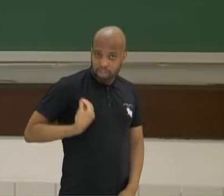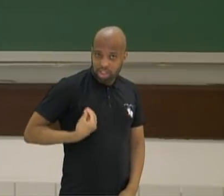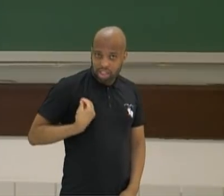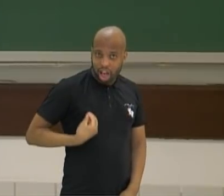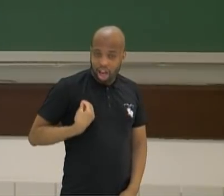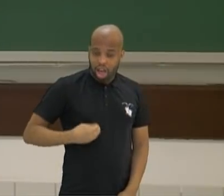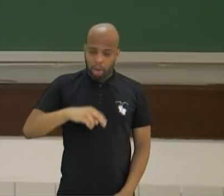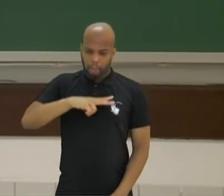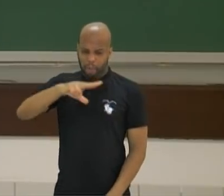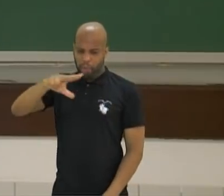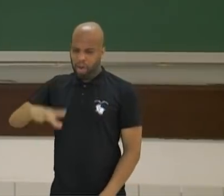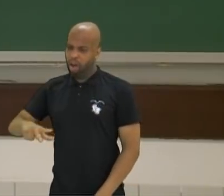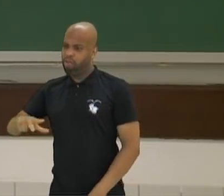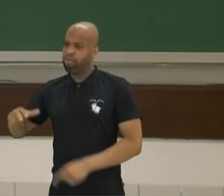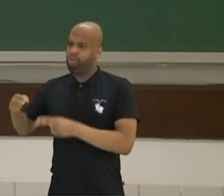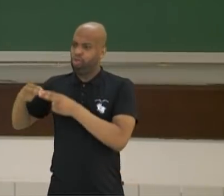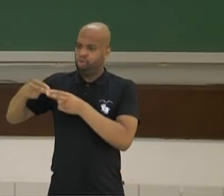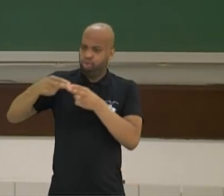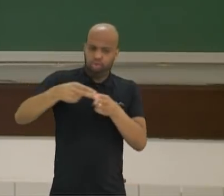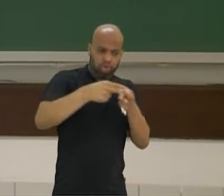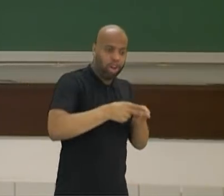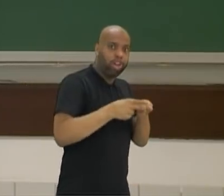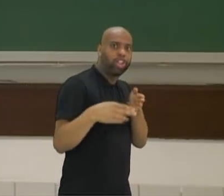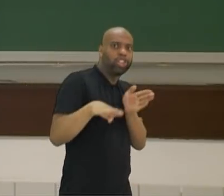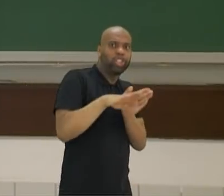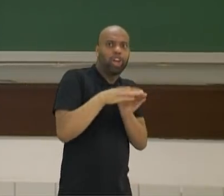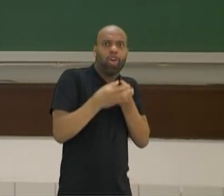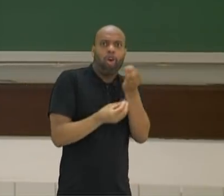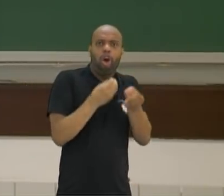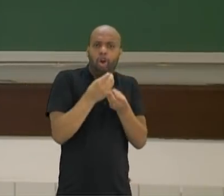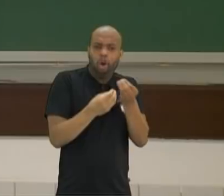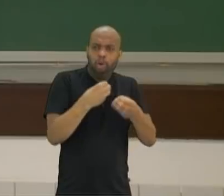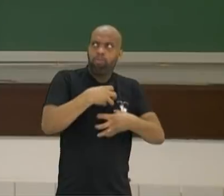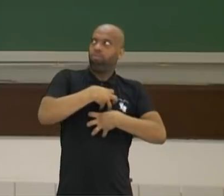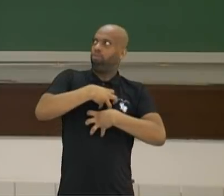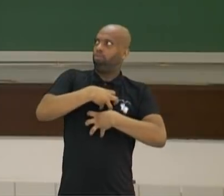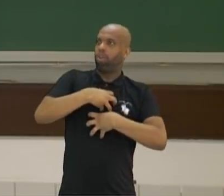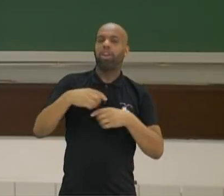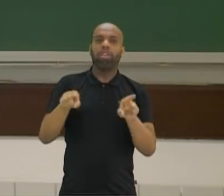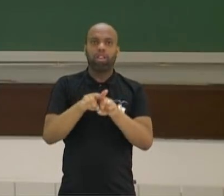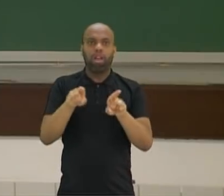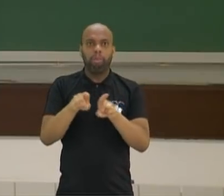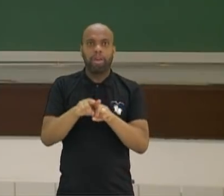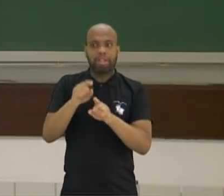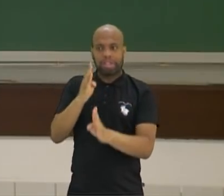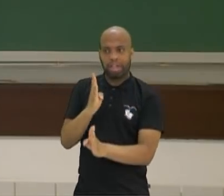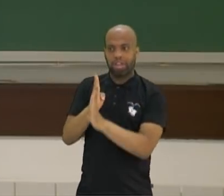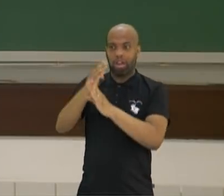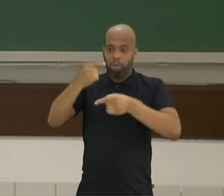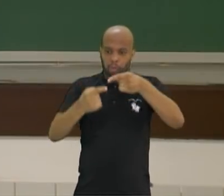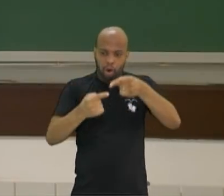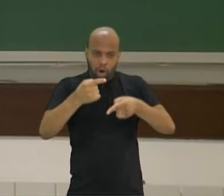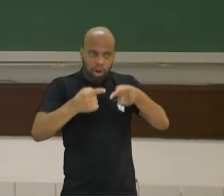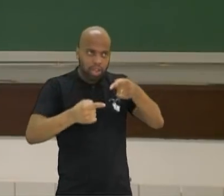aqueles portugueses do nada, como será que foi essa reação? E por último, identificar as